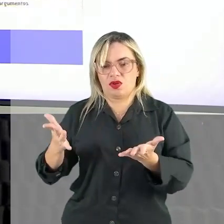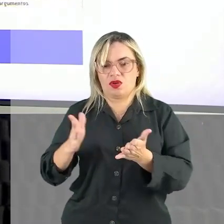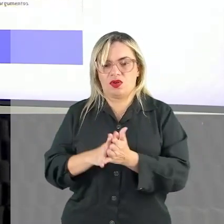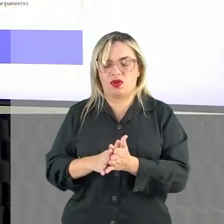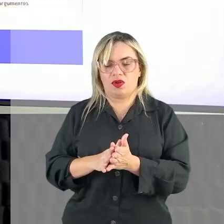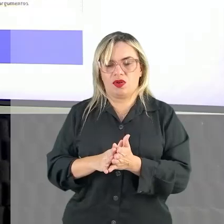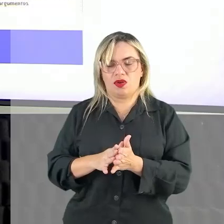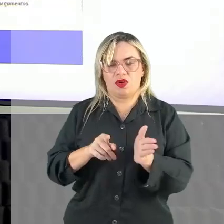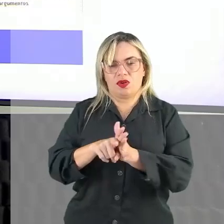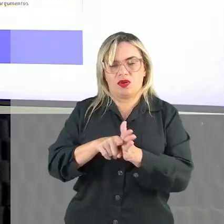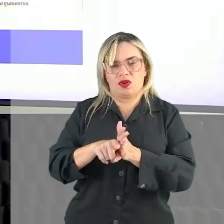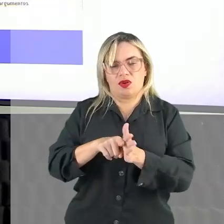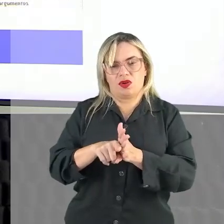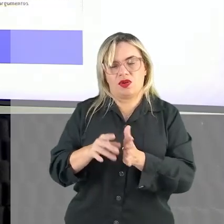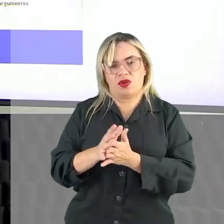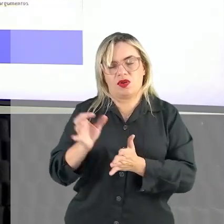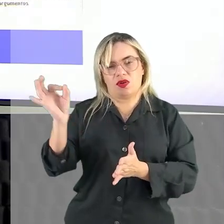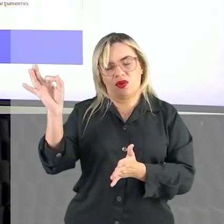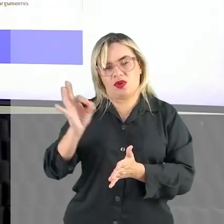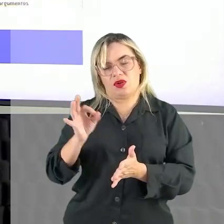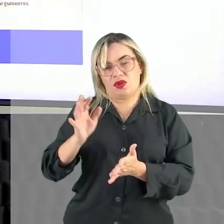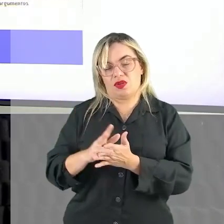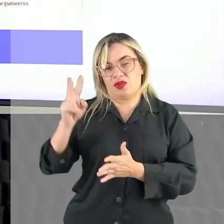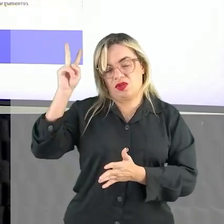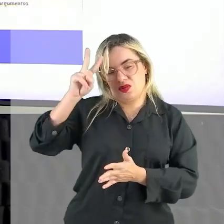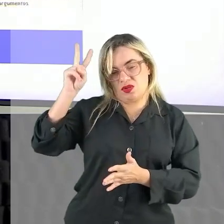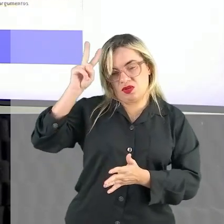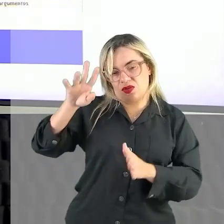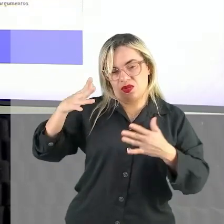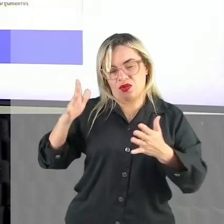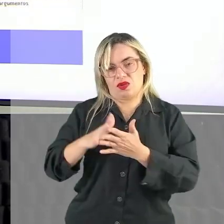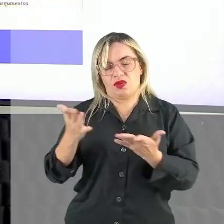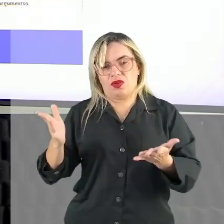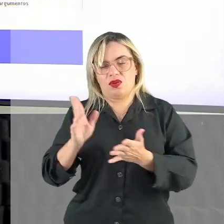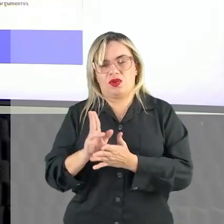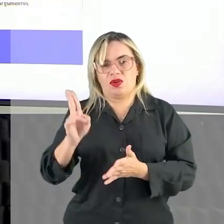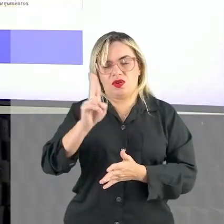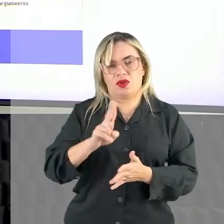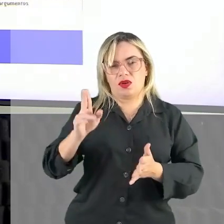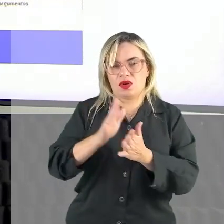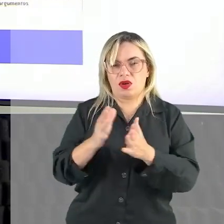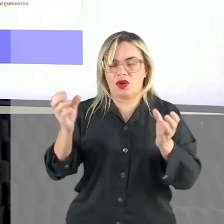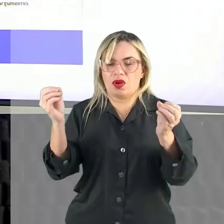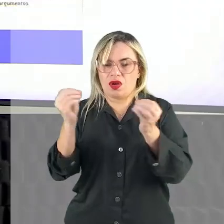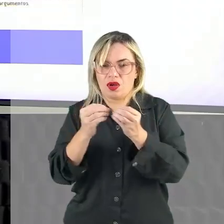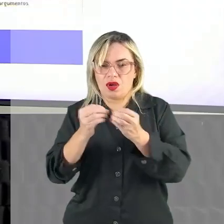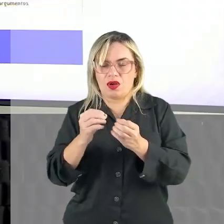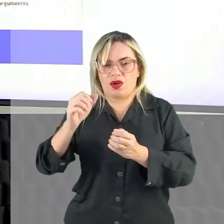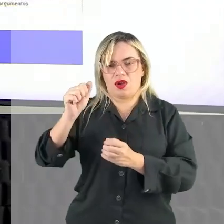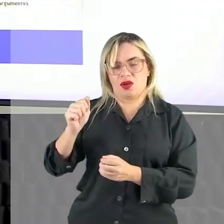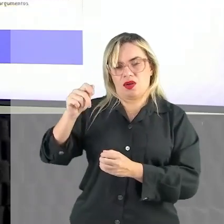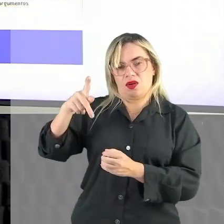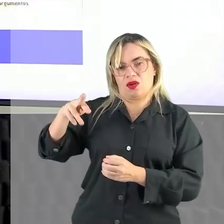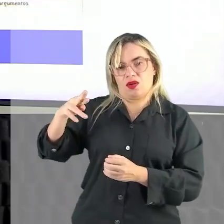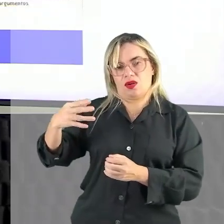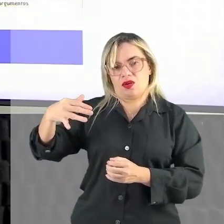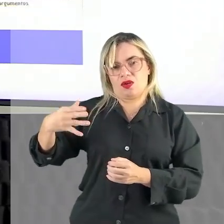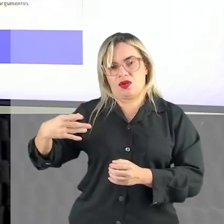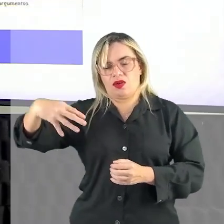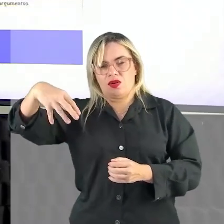lembrar, né? Se não lembrar da porcentagem, você utiliza a expressão aproximadamente, né, para